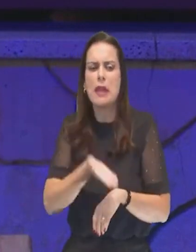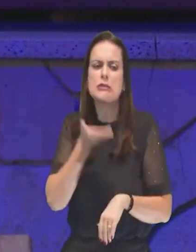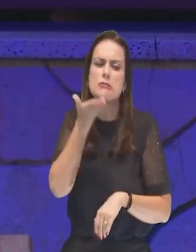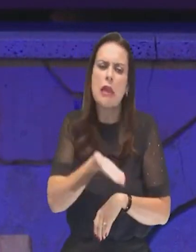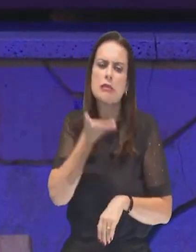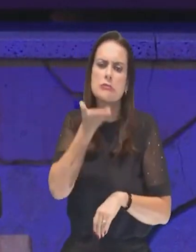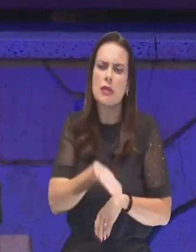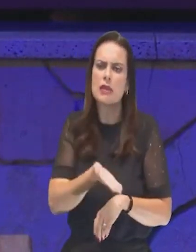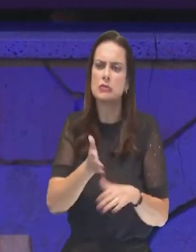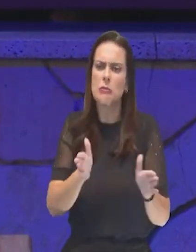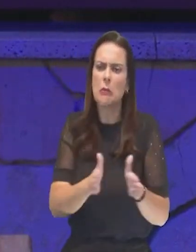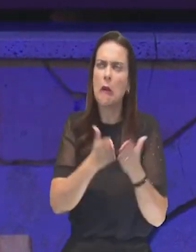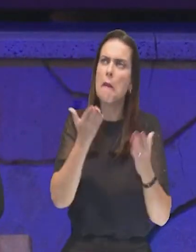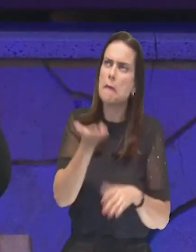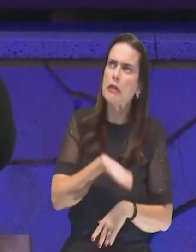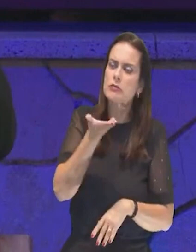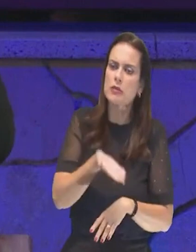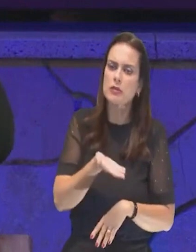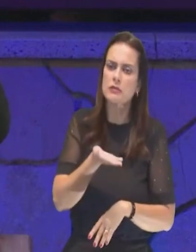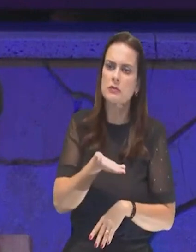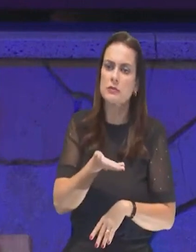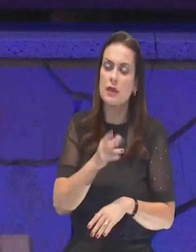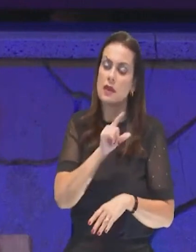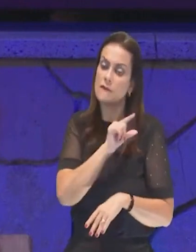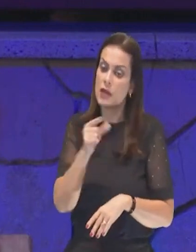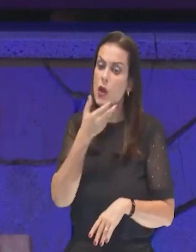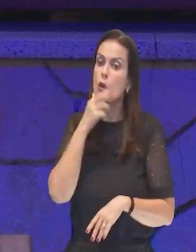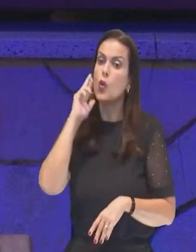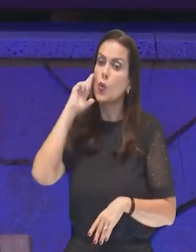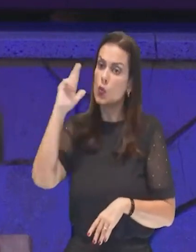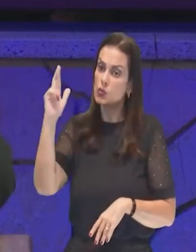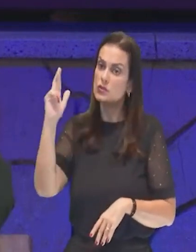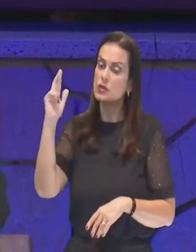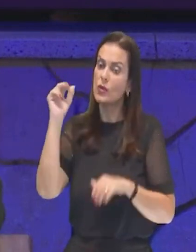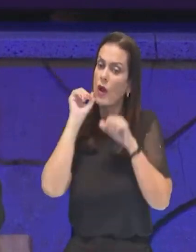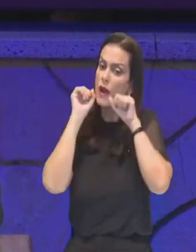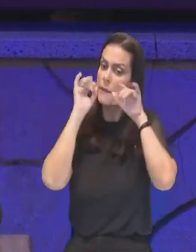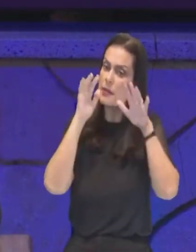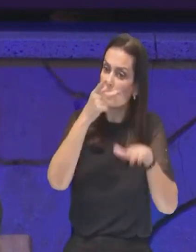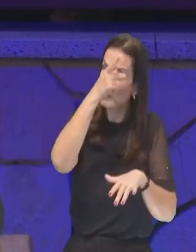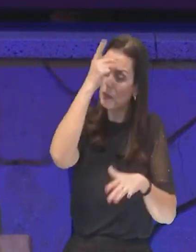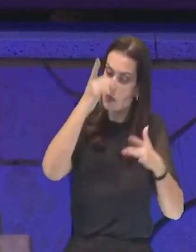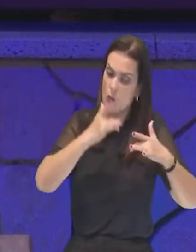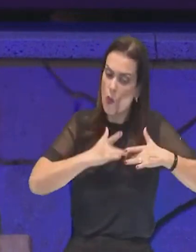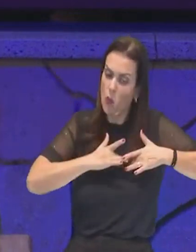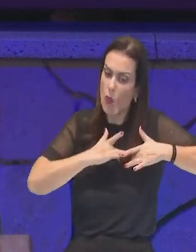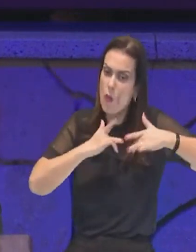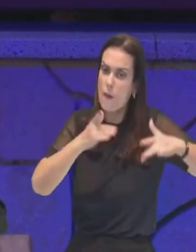pedindo. Aí vem o verso, o Senhor empresta a quem se compadece do pobre.